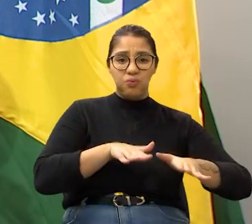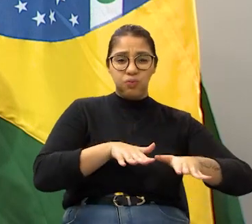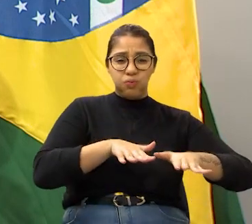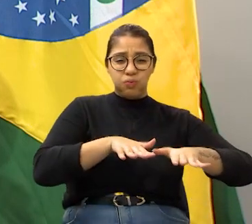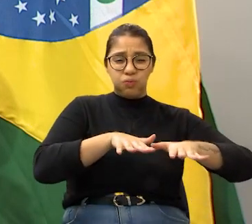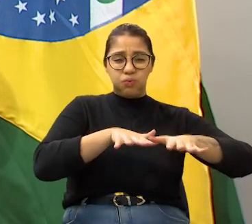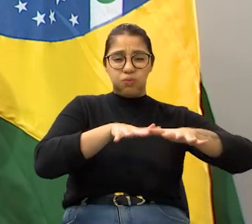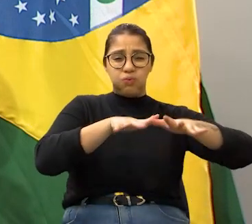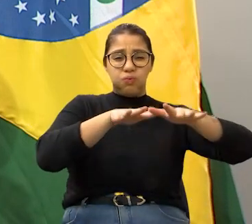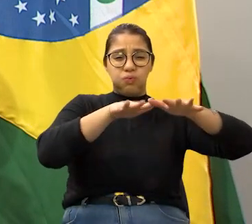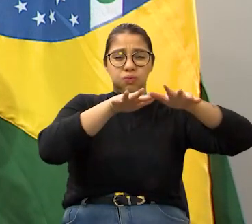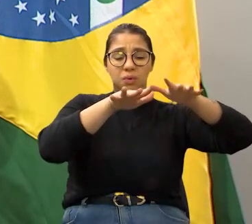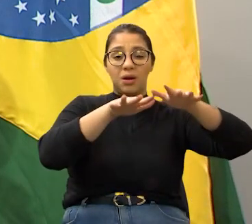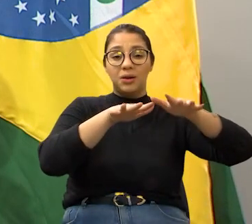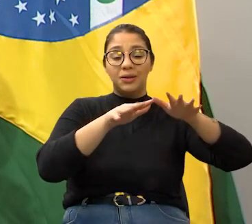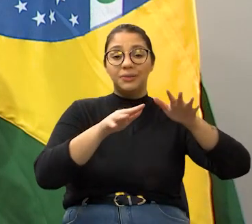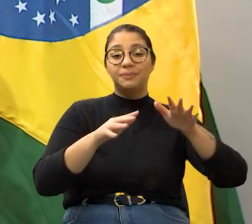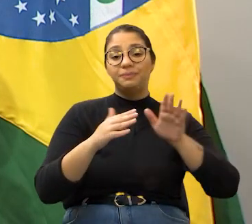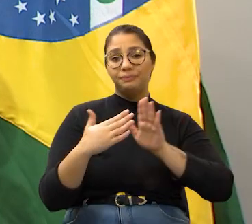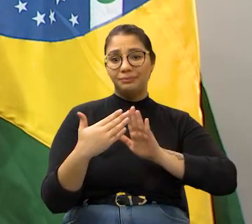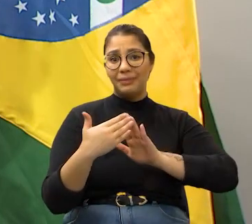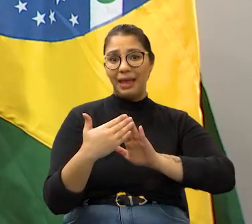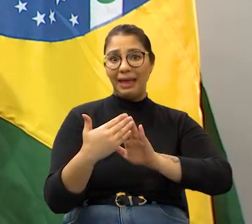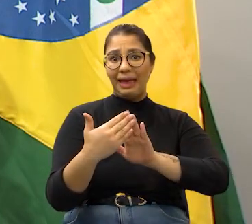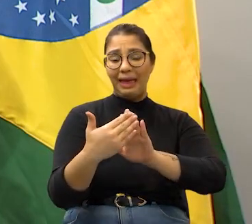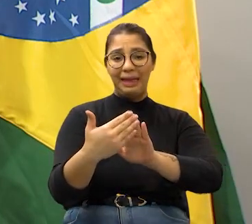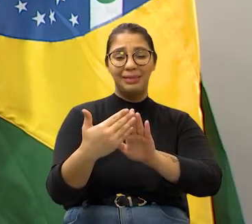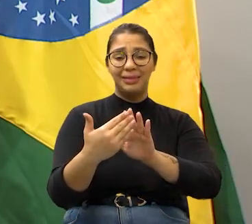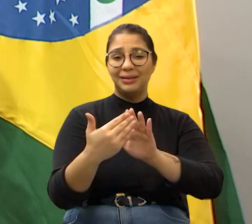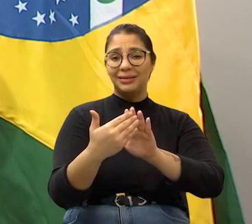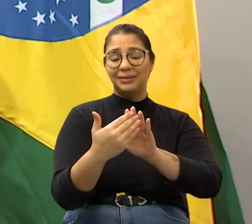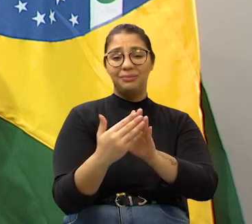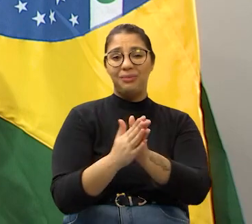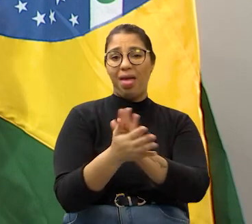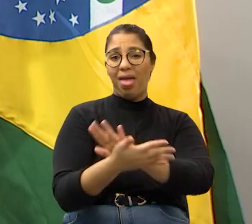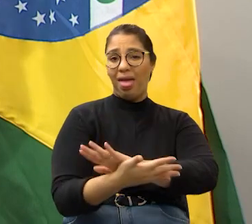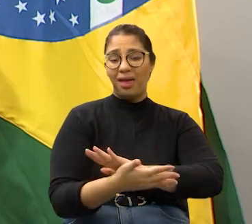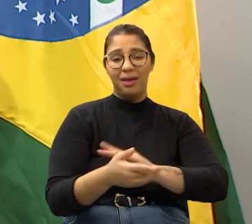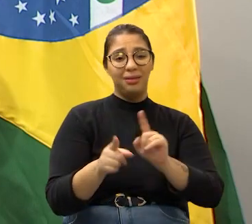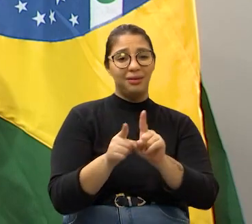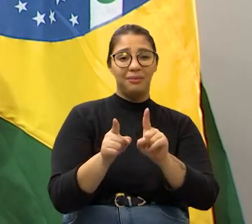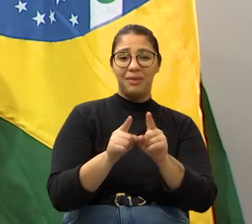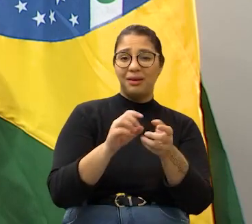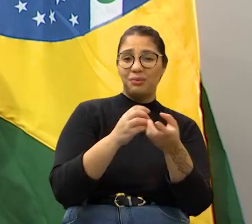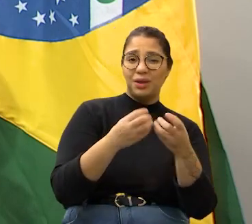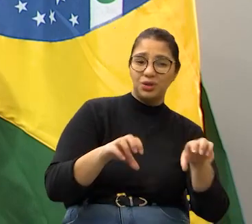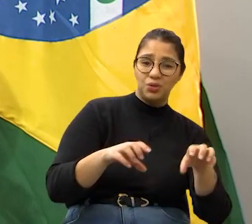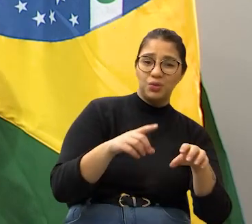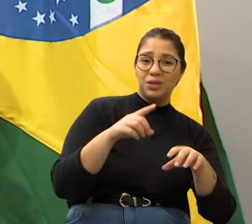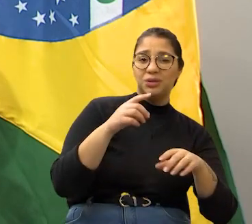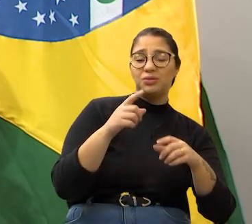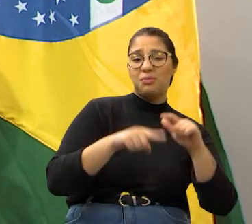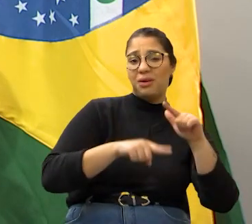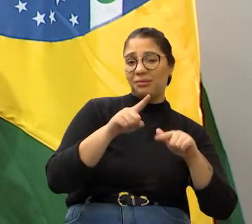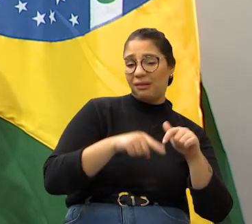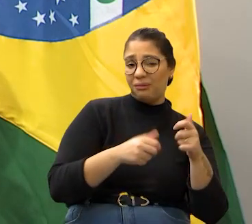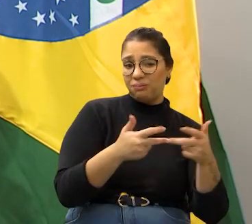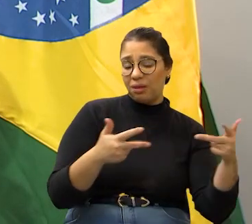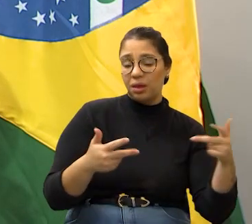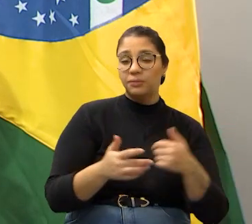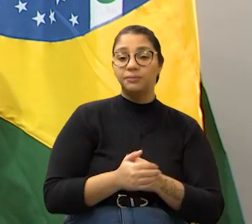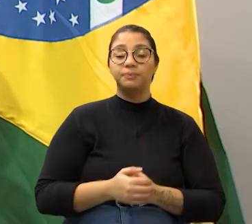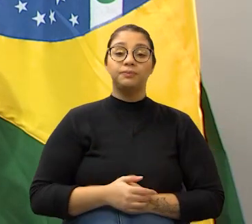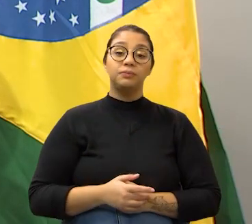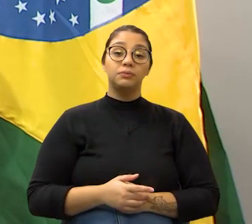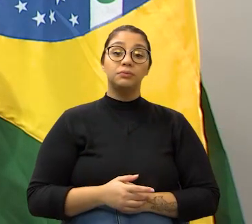terríveis, né, que obrigou o desalojamento de centenas de pessoas, prejuízos materiais. E aí há